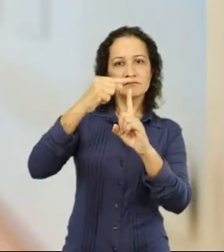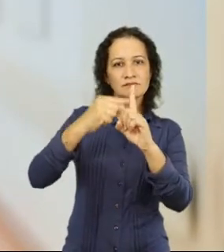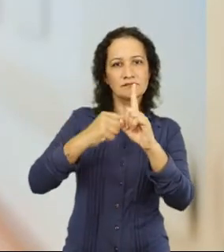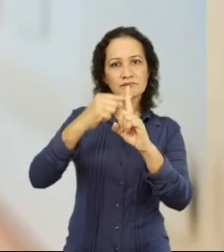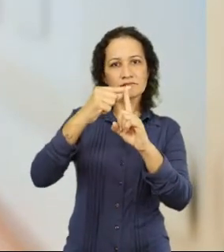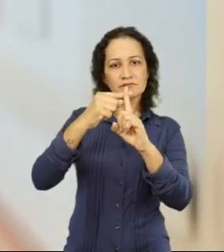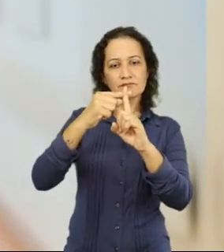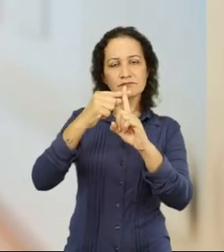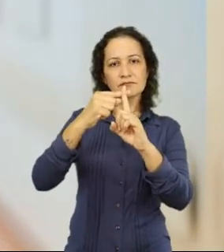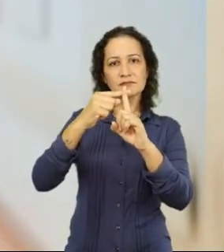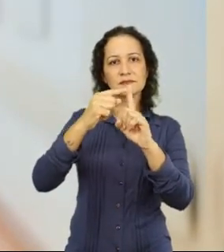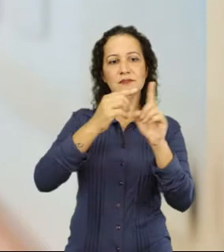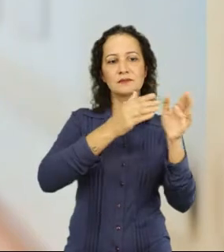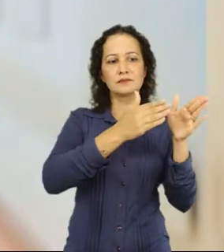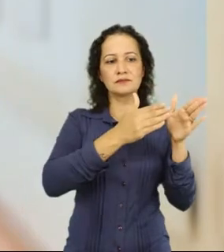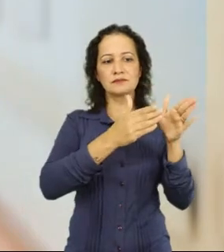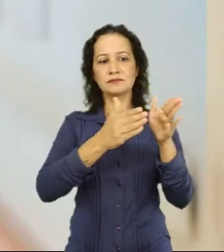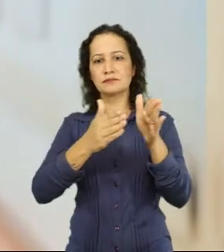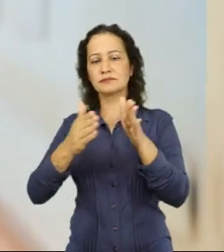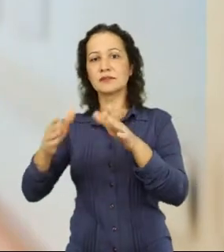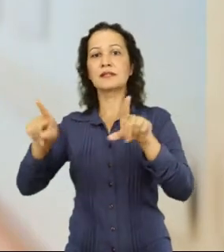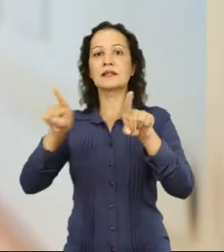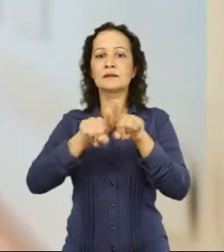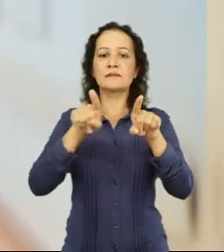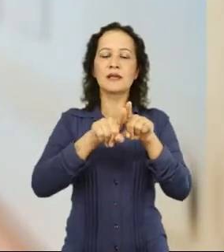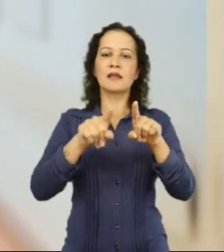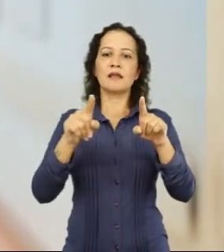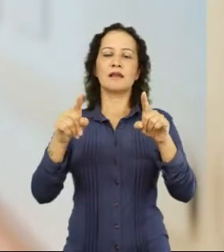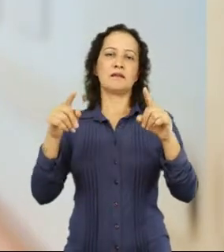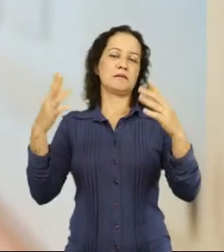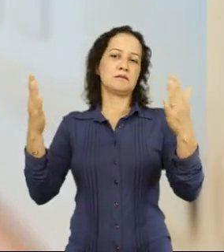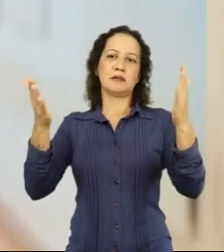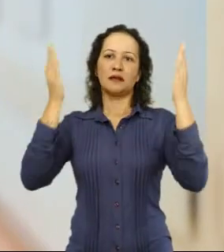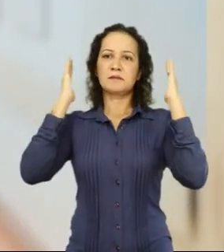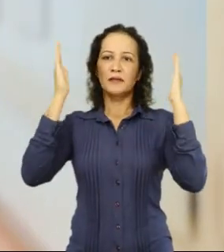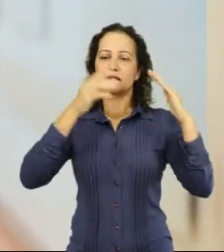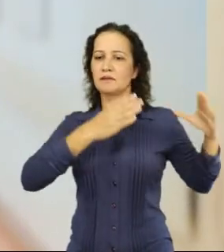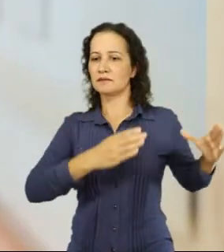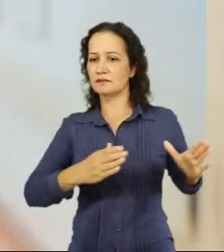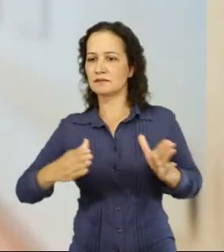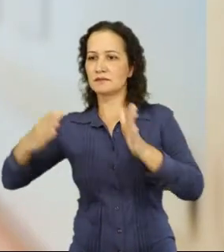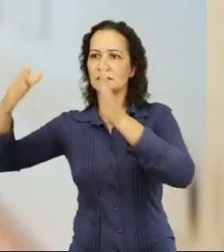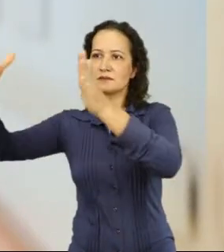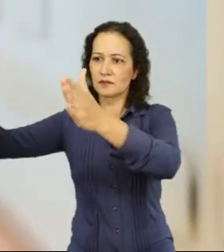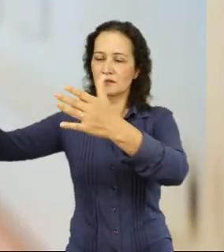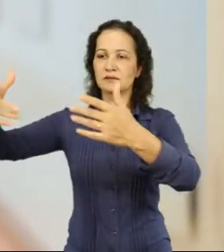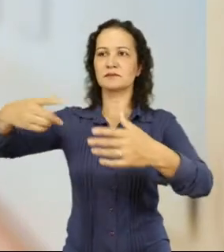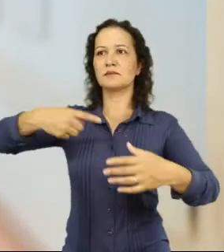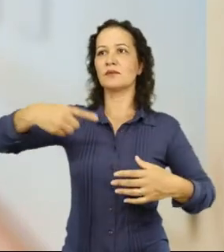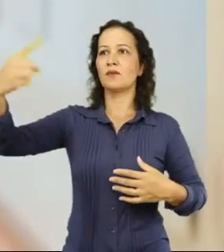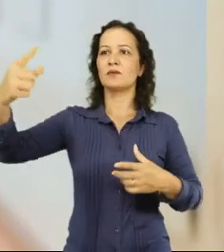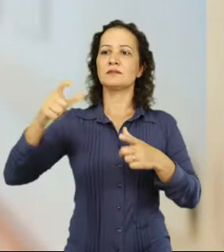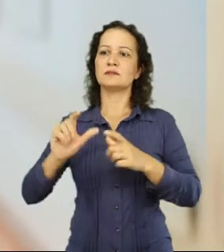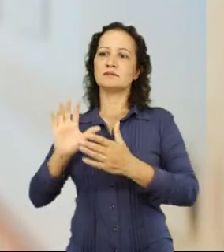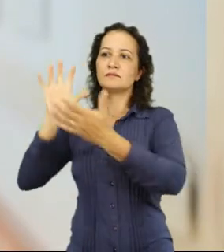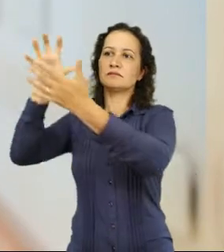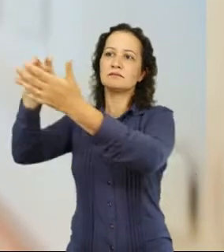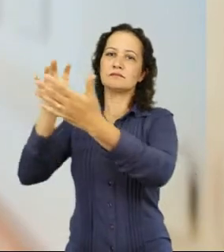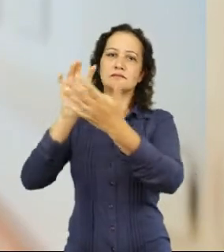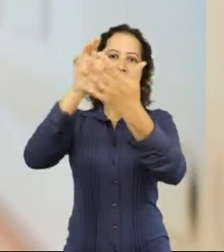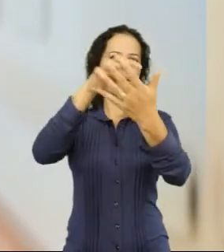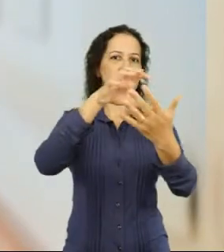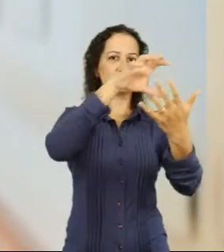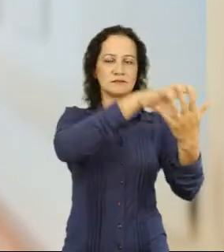temperatura também se dará ao longo do transporte, não somente na câmara fria, ou também dentro da sala de